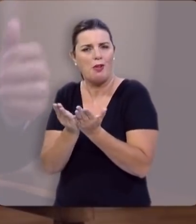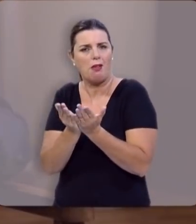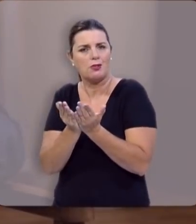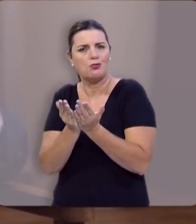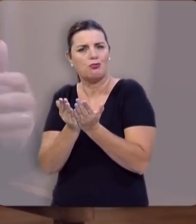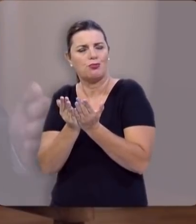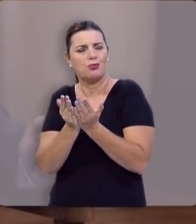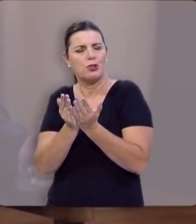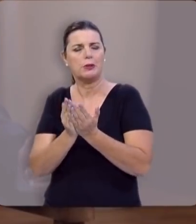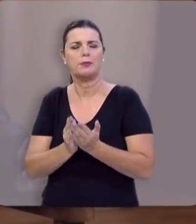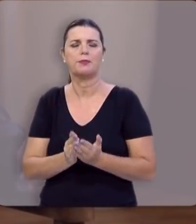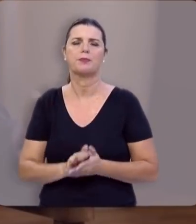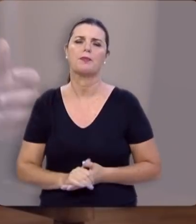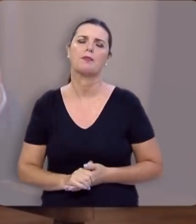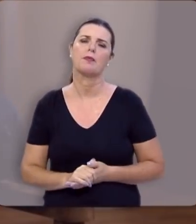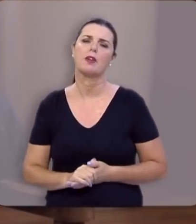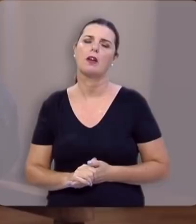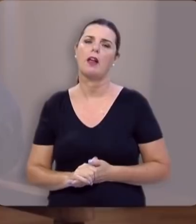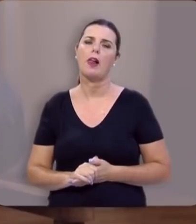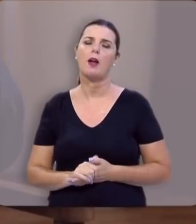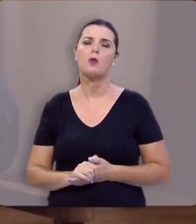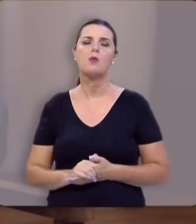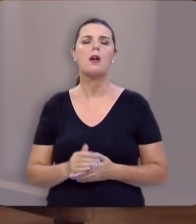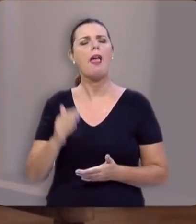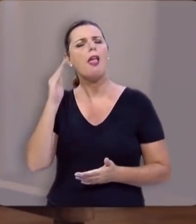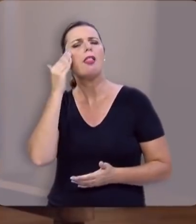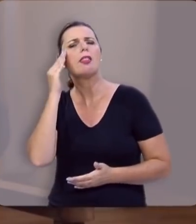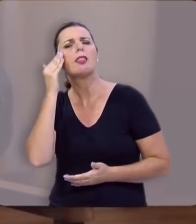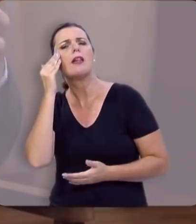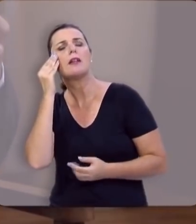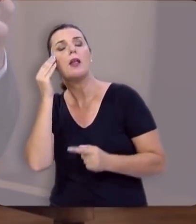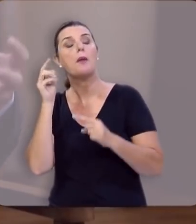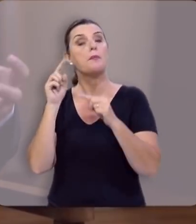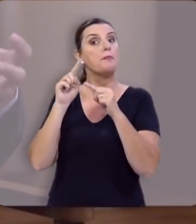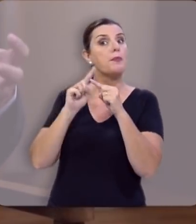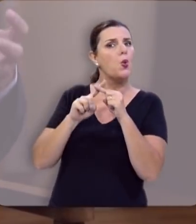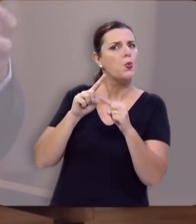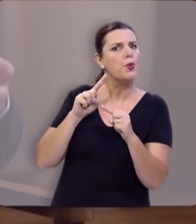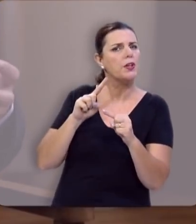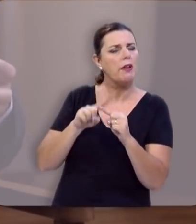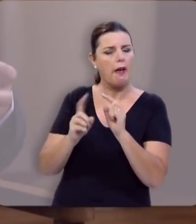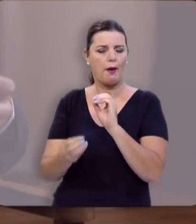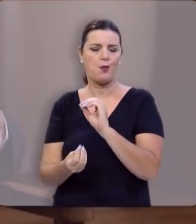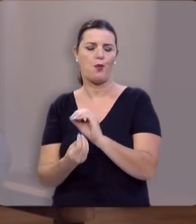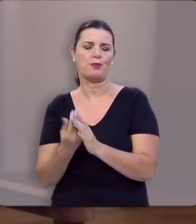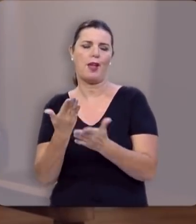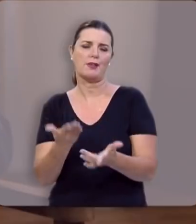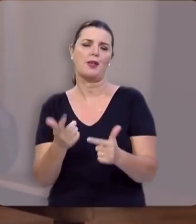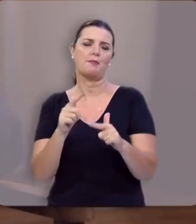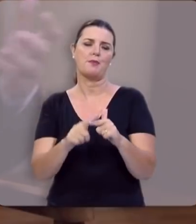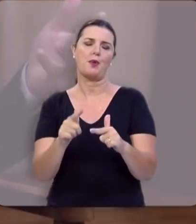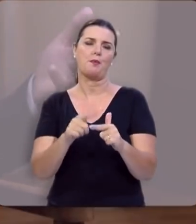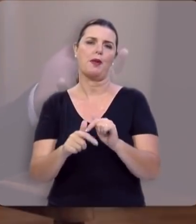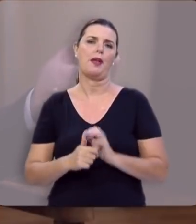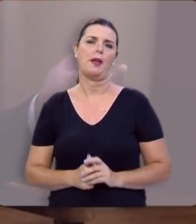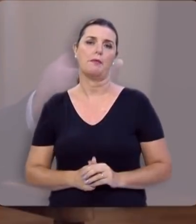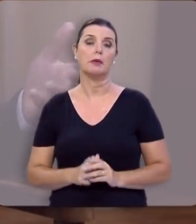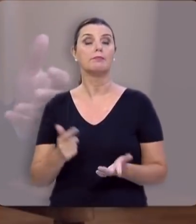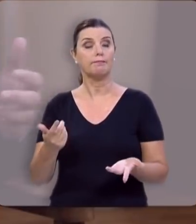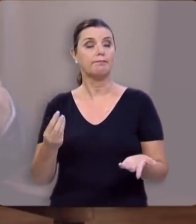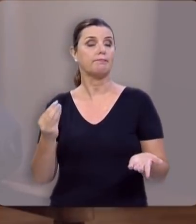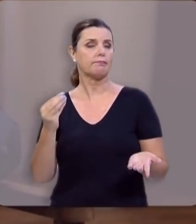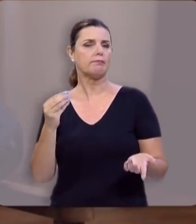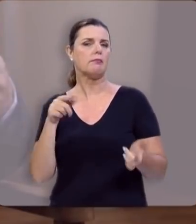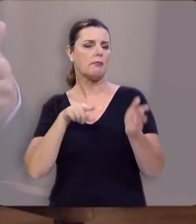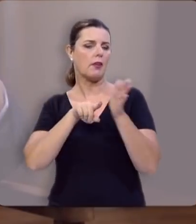né, diante da fé cristã, é compreender por que isso acontece, né? E esse é um